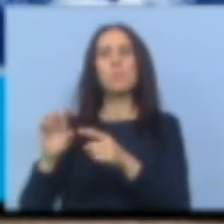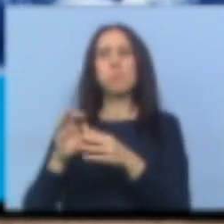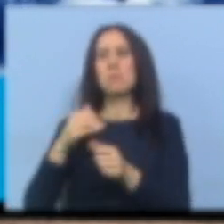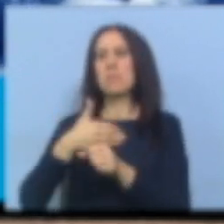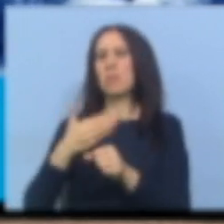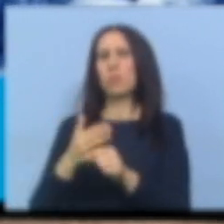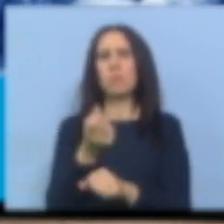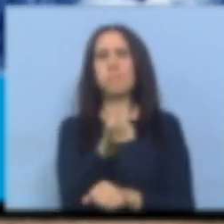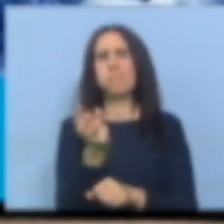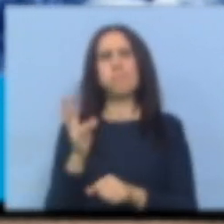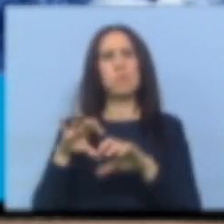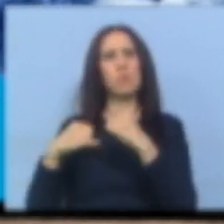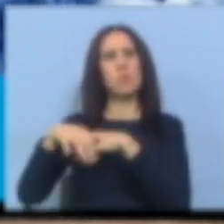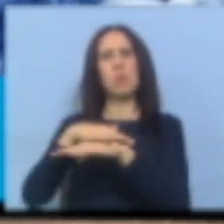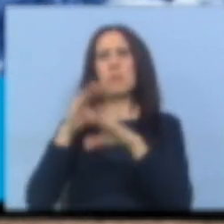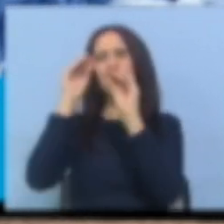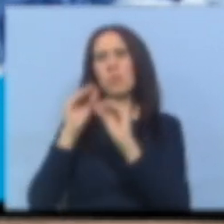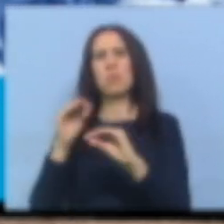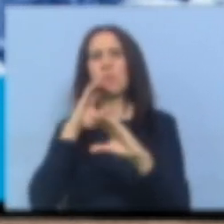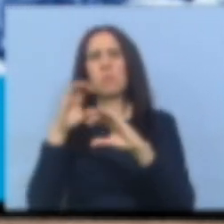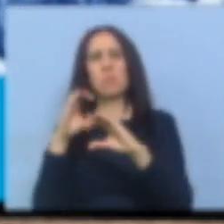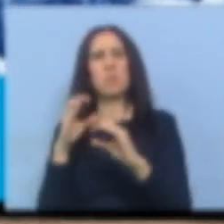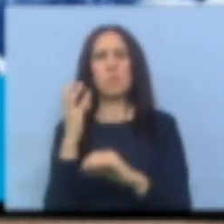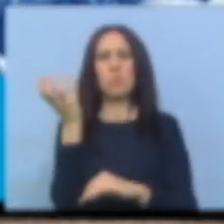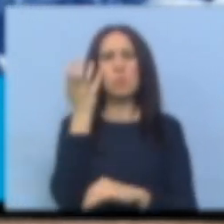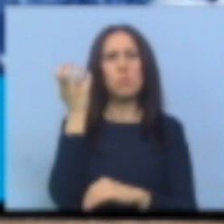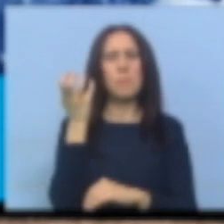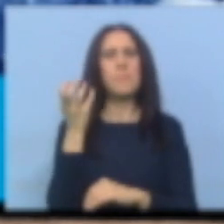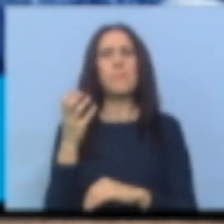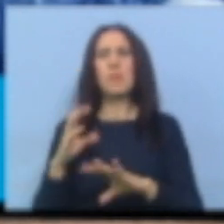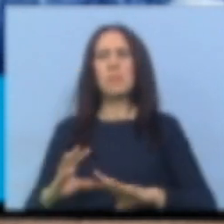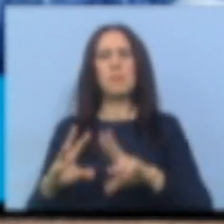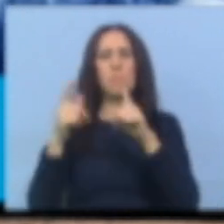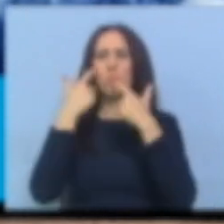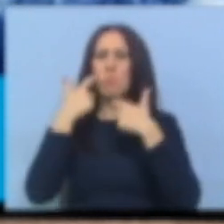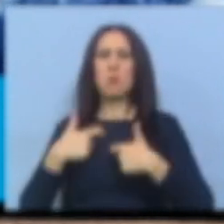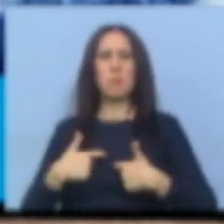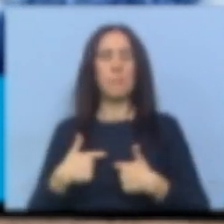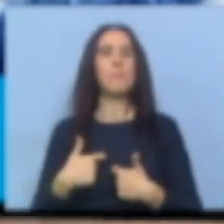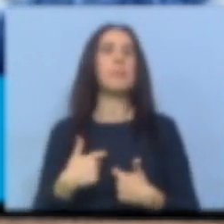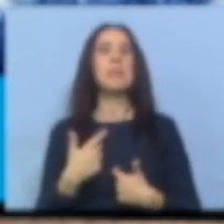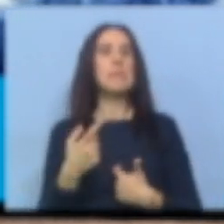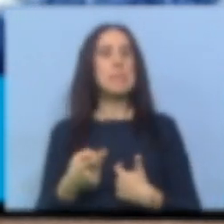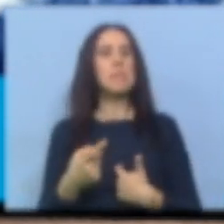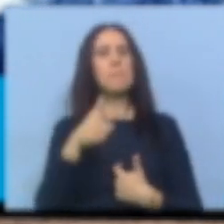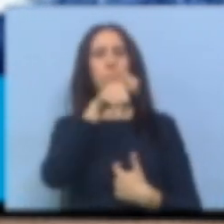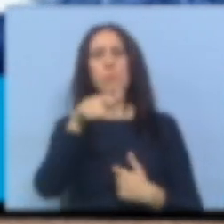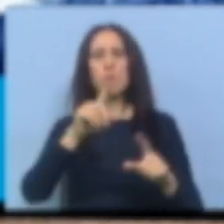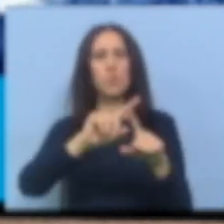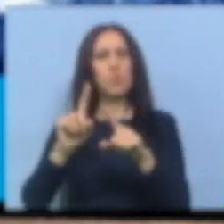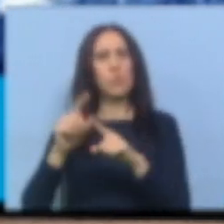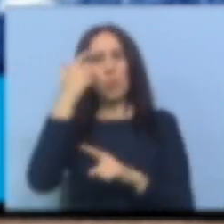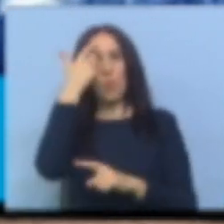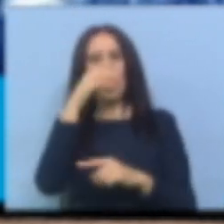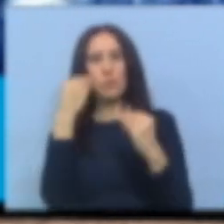diversos setores de atividade social, educação, comunicação, cultura, desenvolvimento humano e outros públicos interessados